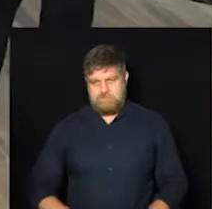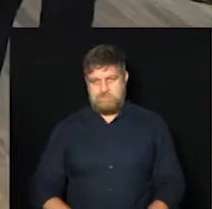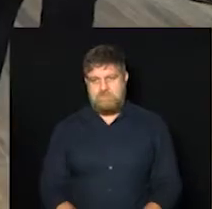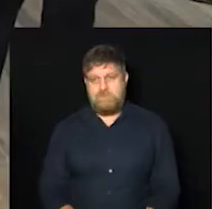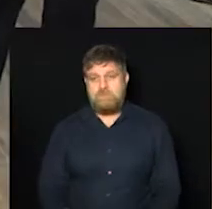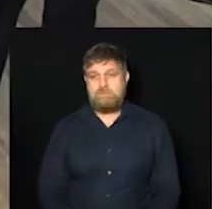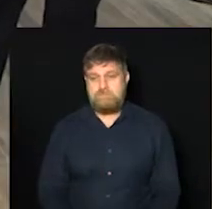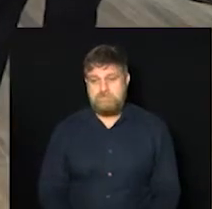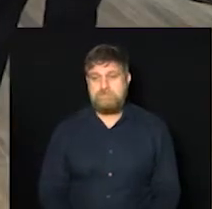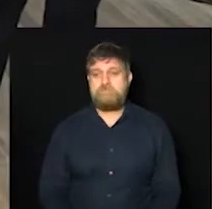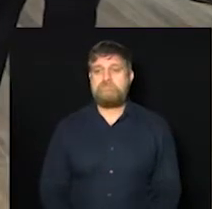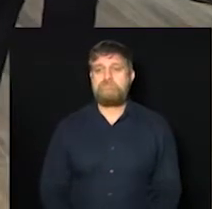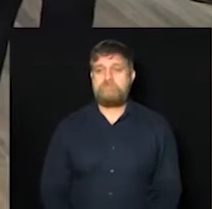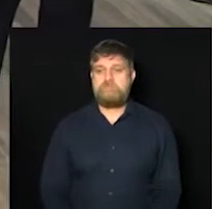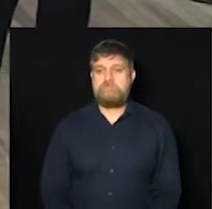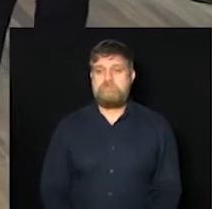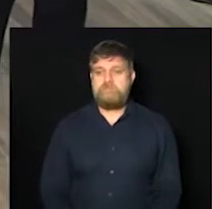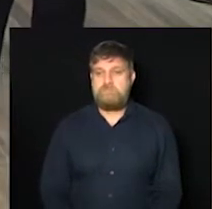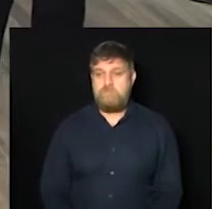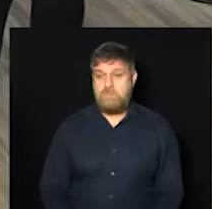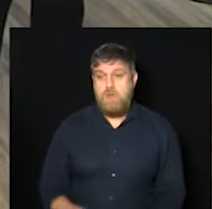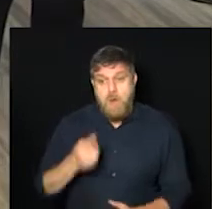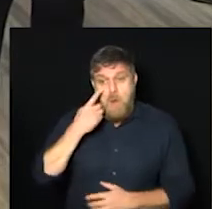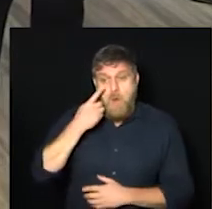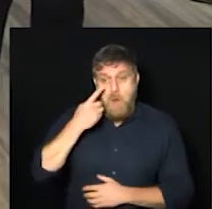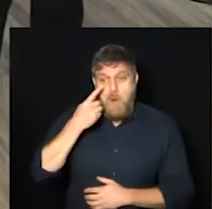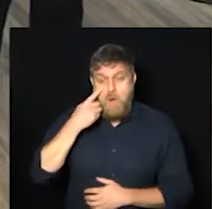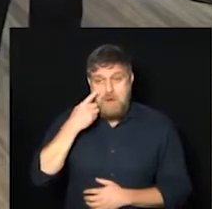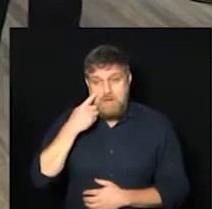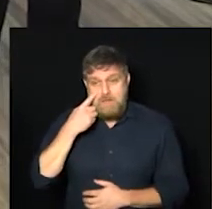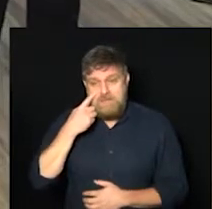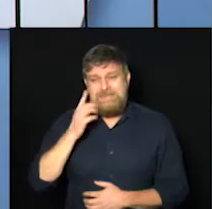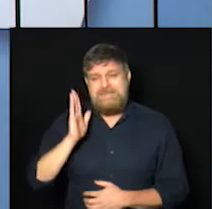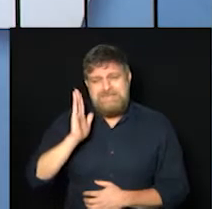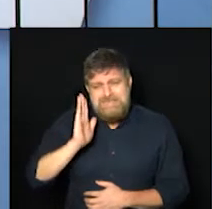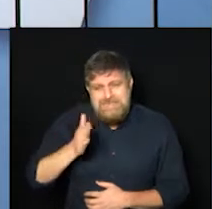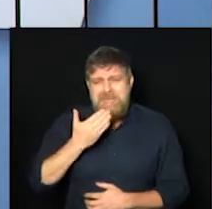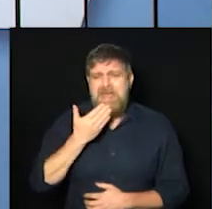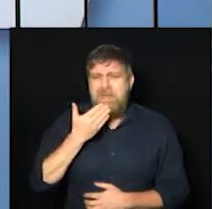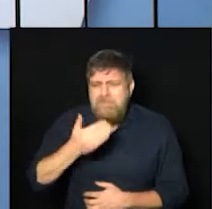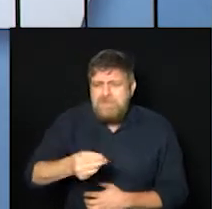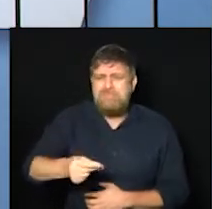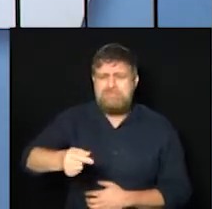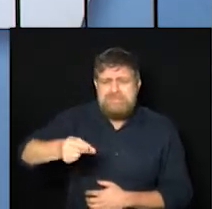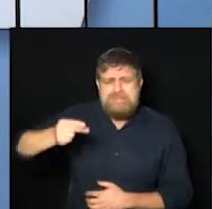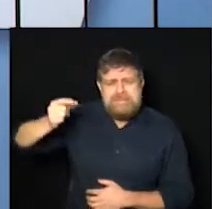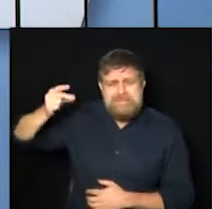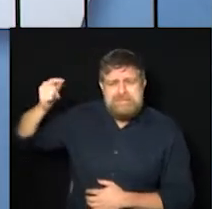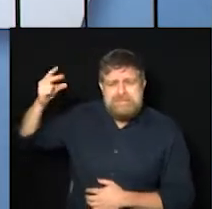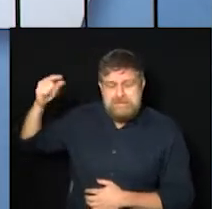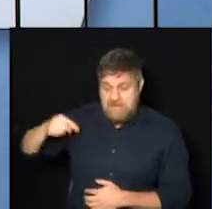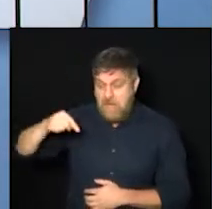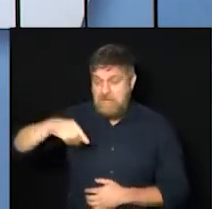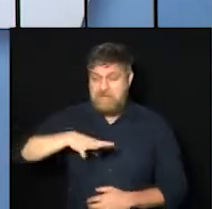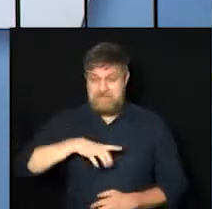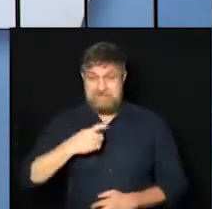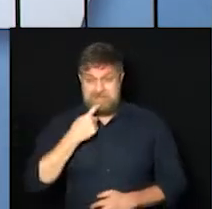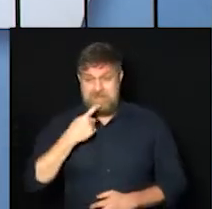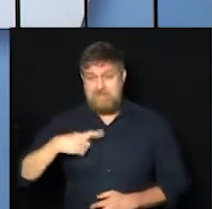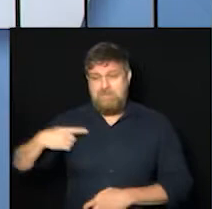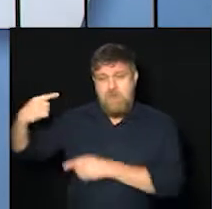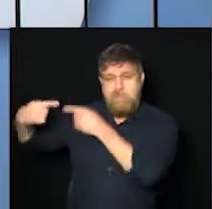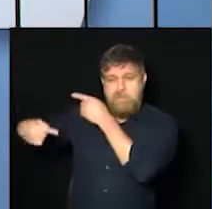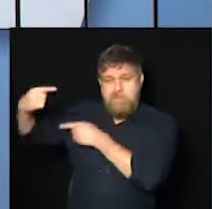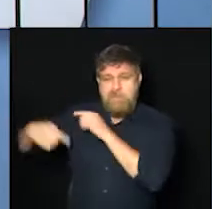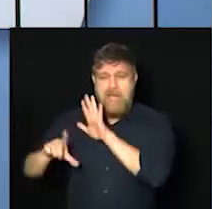frente. E olha, esse pedido é antigo. Quando a gente teve aqui no município a discussão da